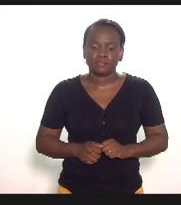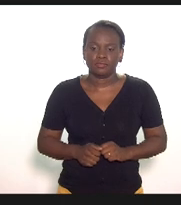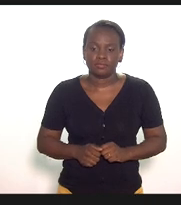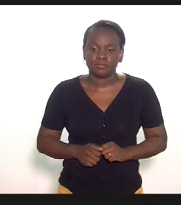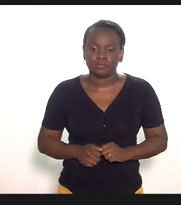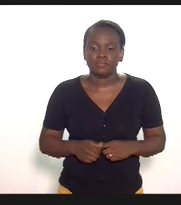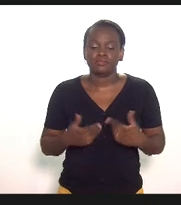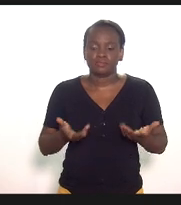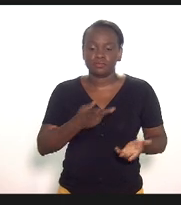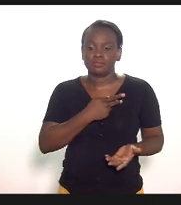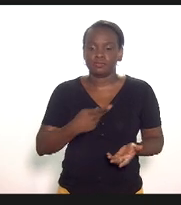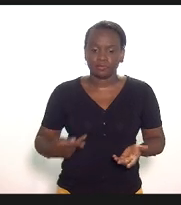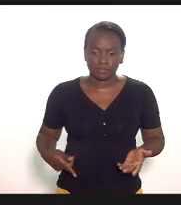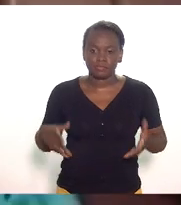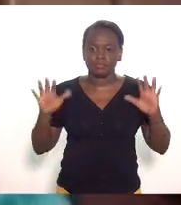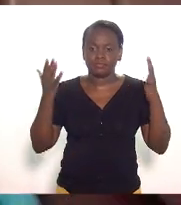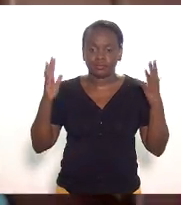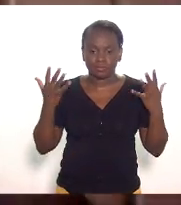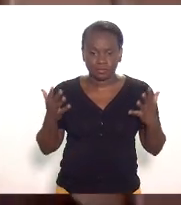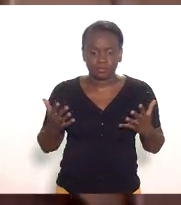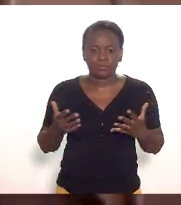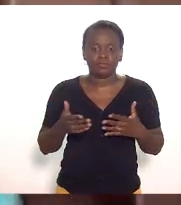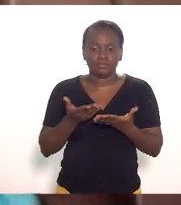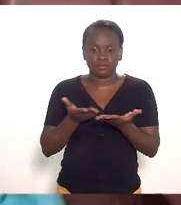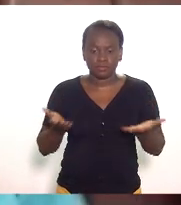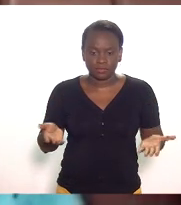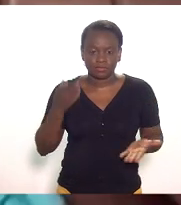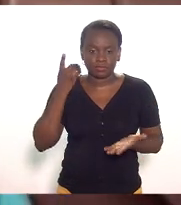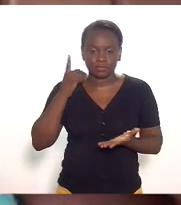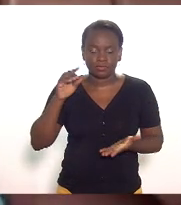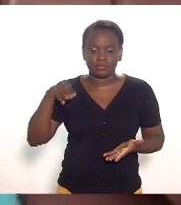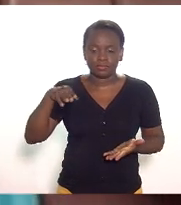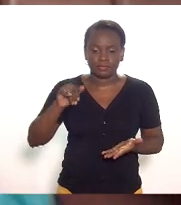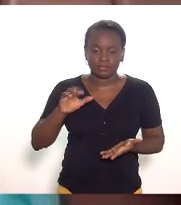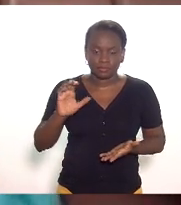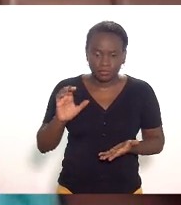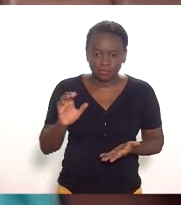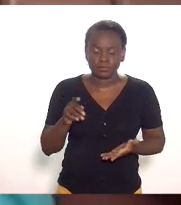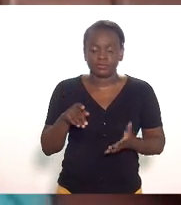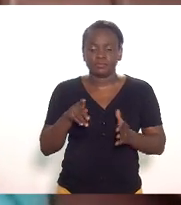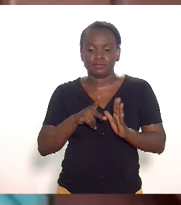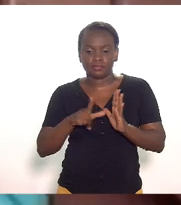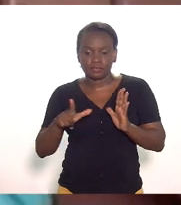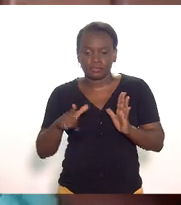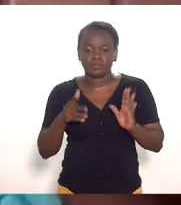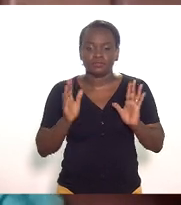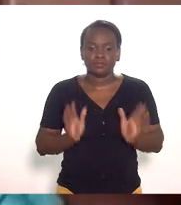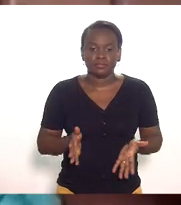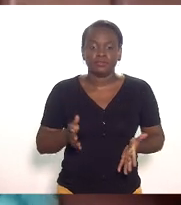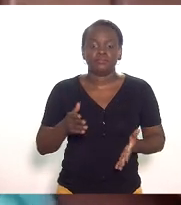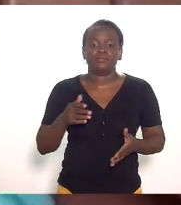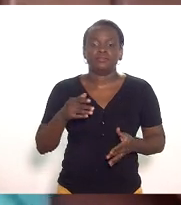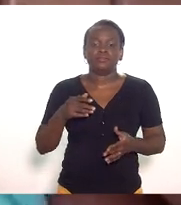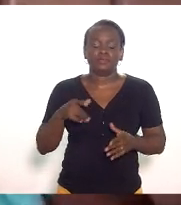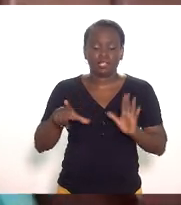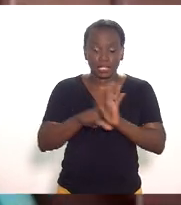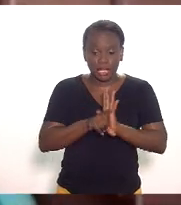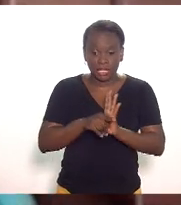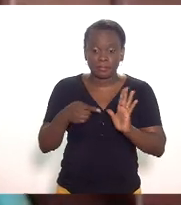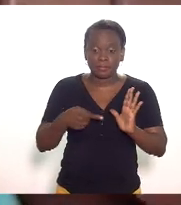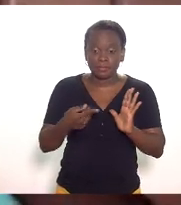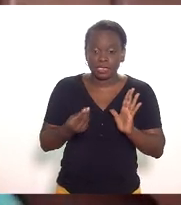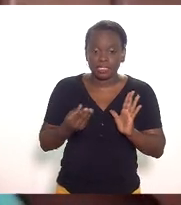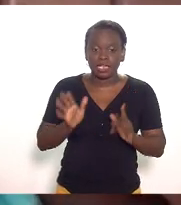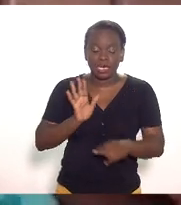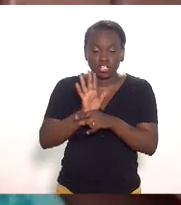Obrigada, presidente. Parabenizar Vossa Excelência, deputado Carlos Mink, pelo projeto. A presente lei visa